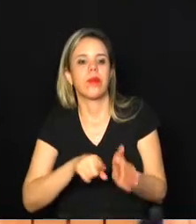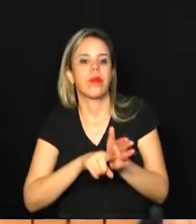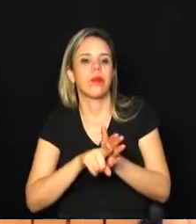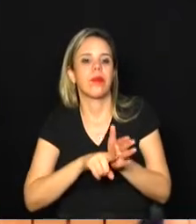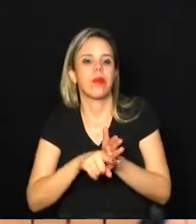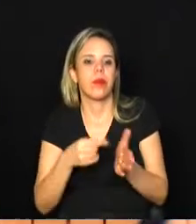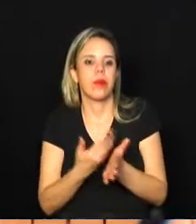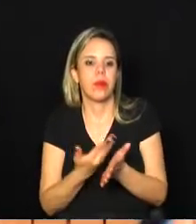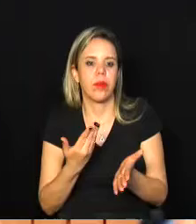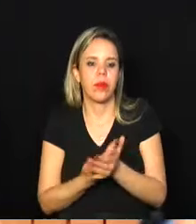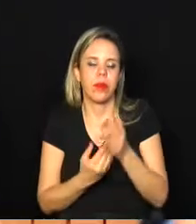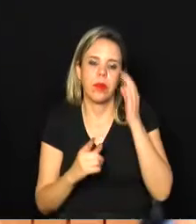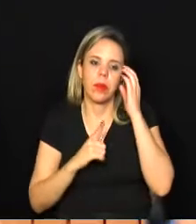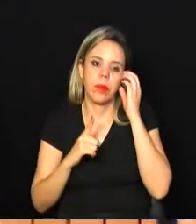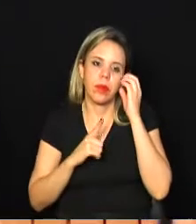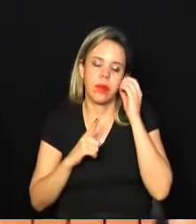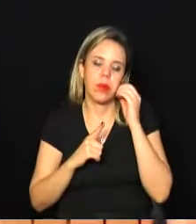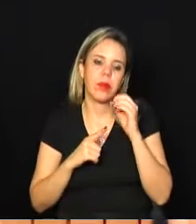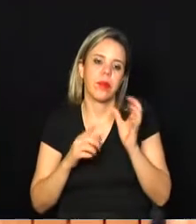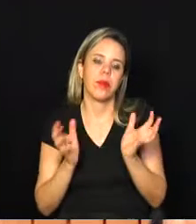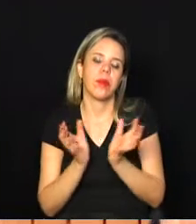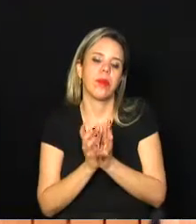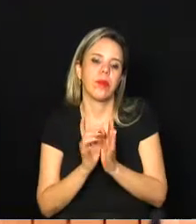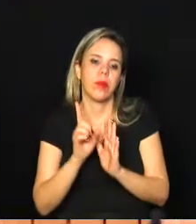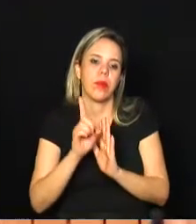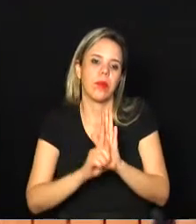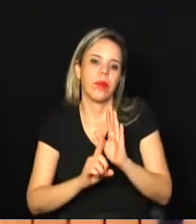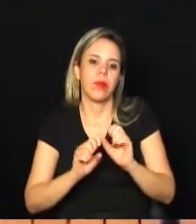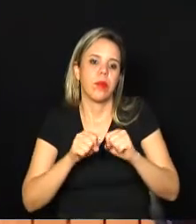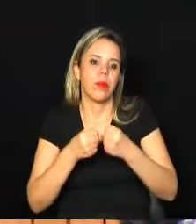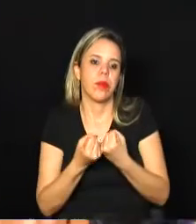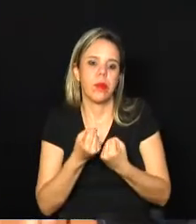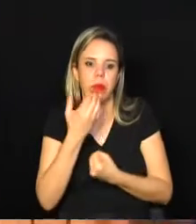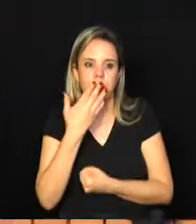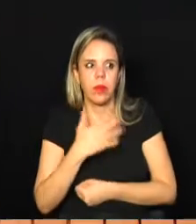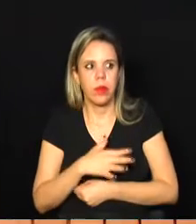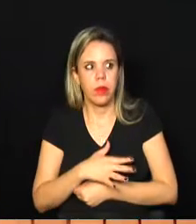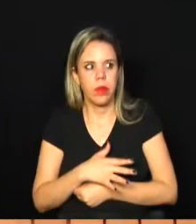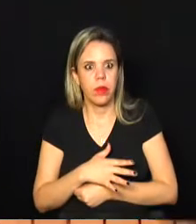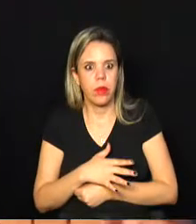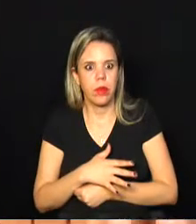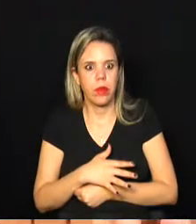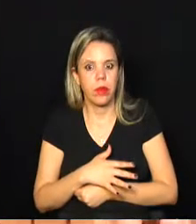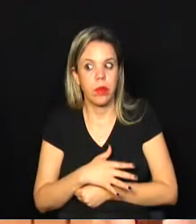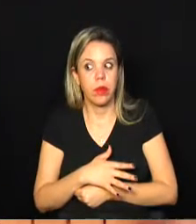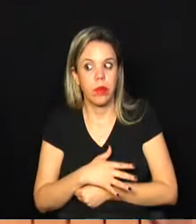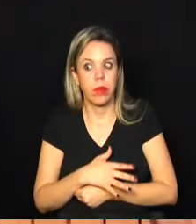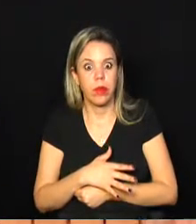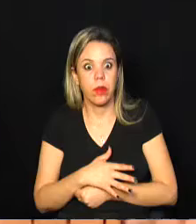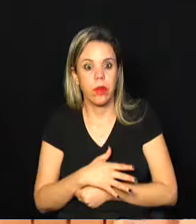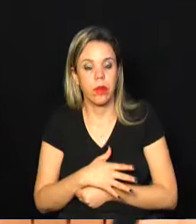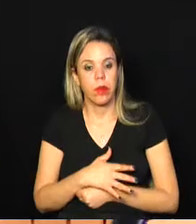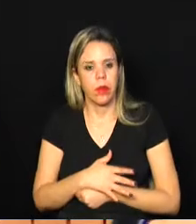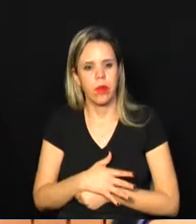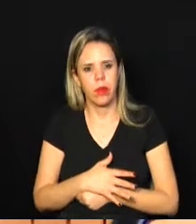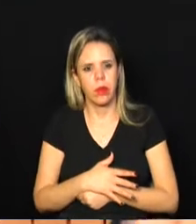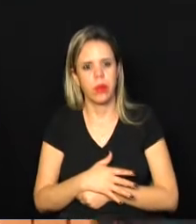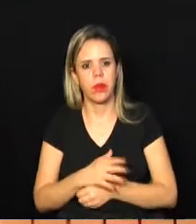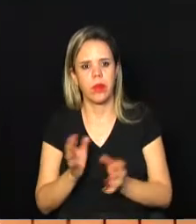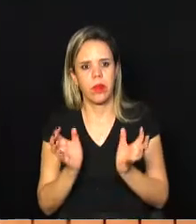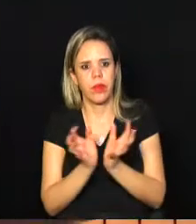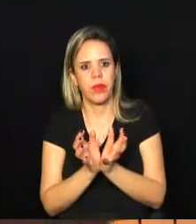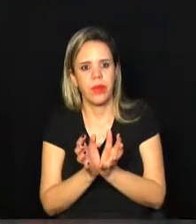estudos que nós temos que a comissão de defesa dos Direitos da Criança e também na